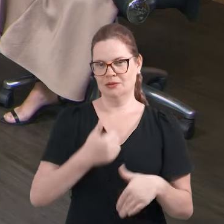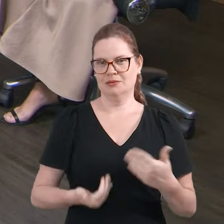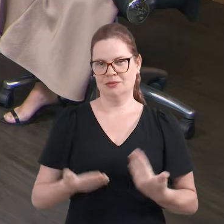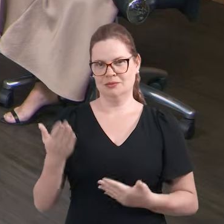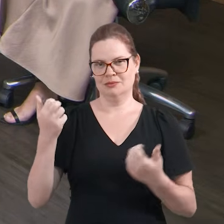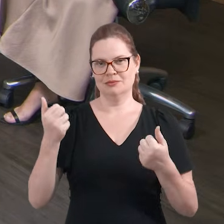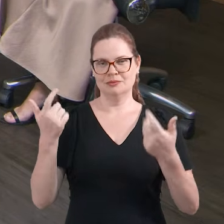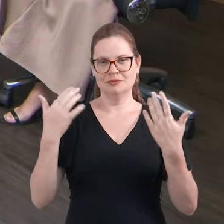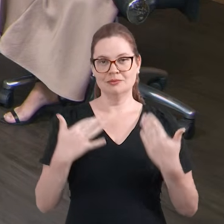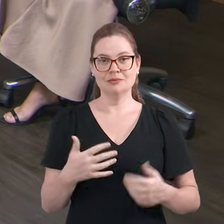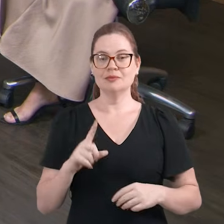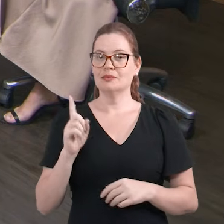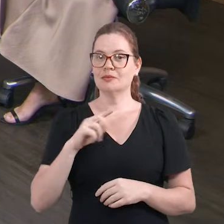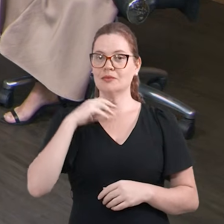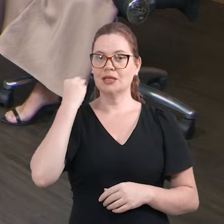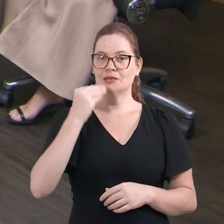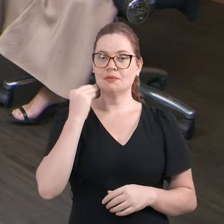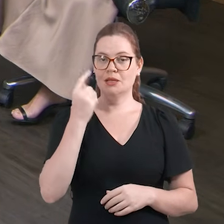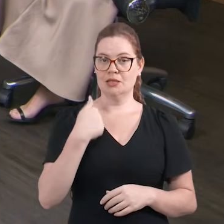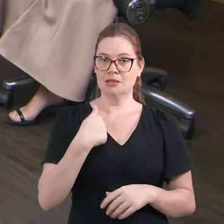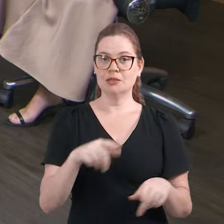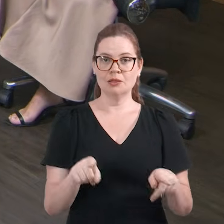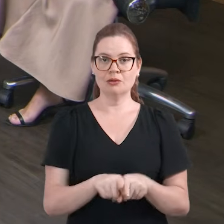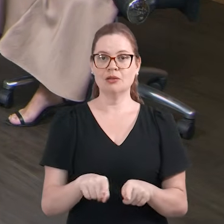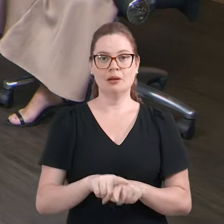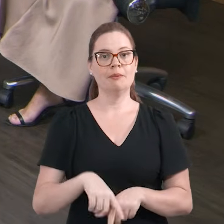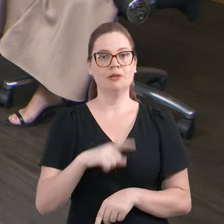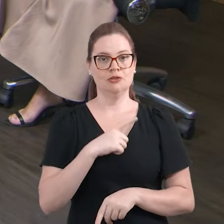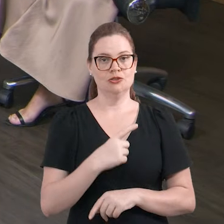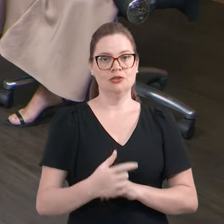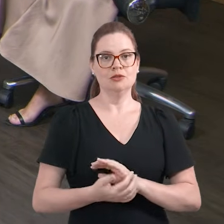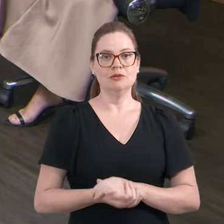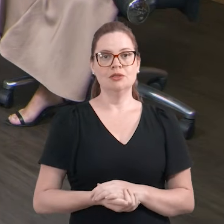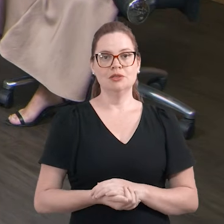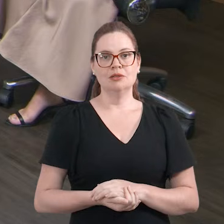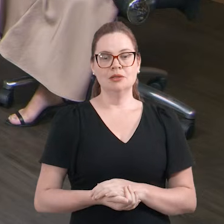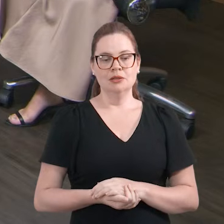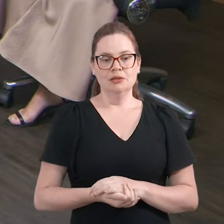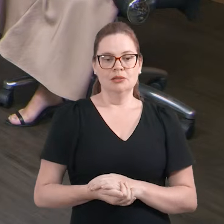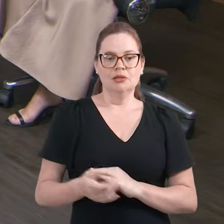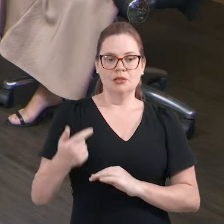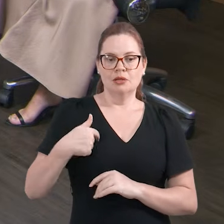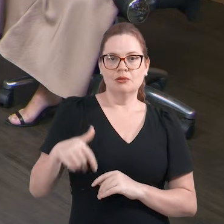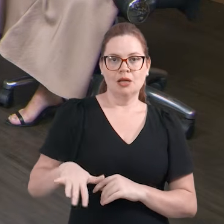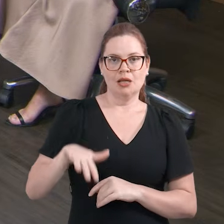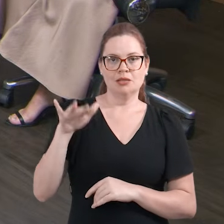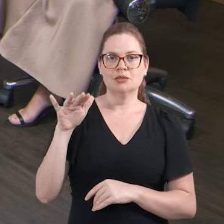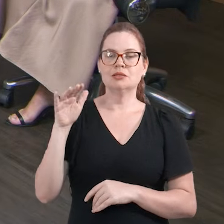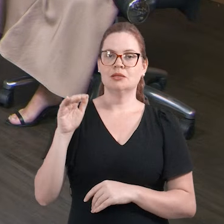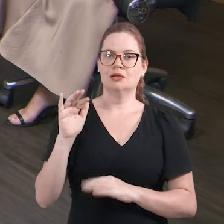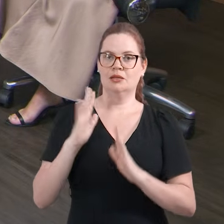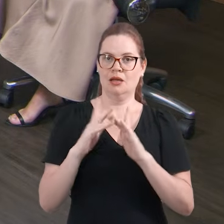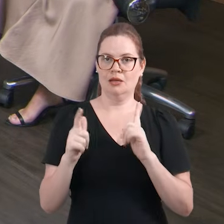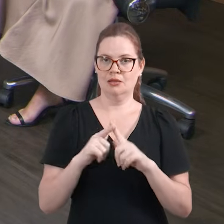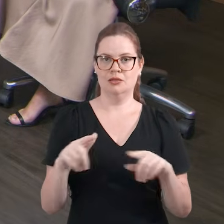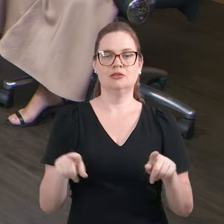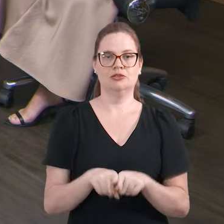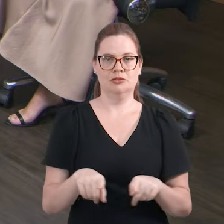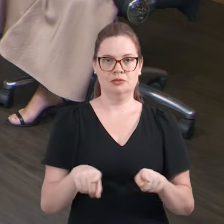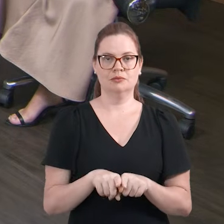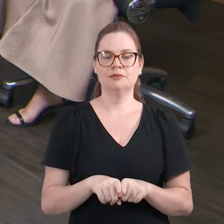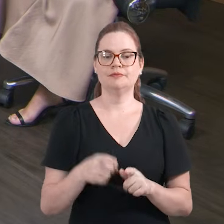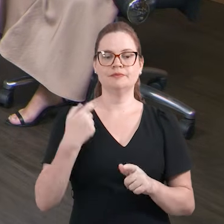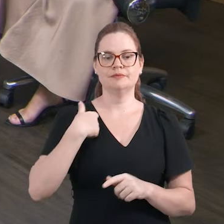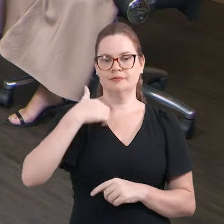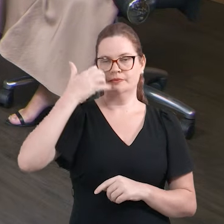falou, né, é a experiência que eu tive, né, também de crescer e